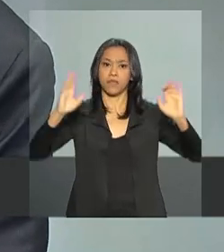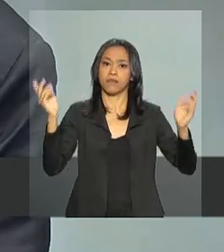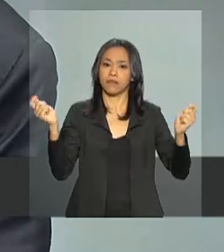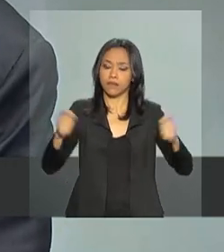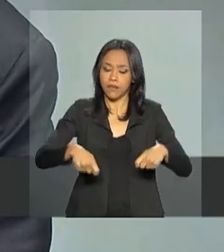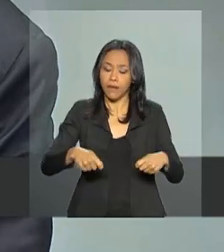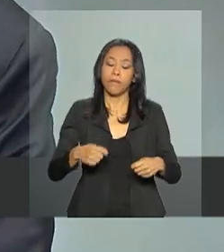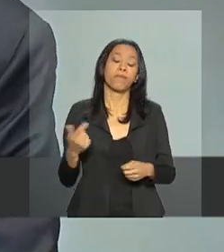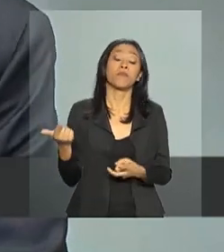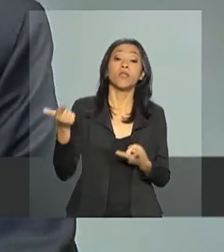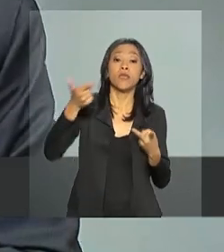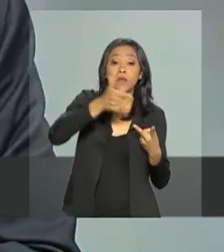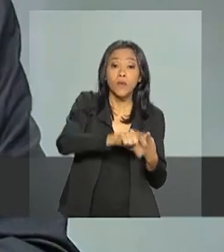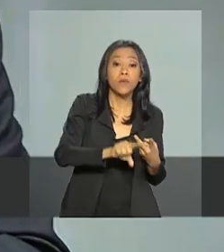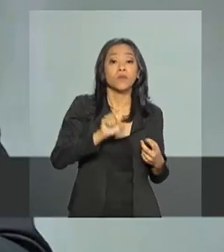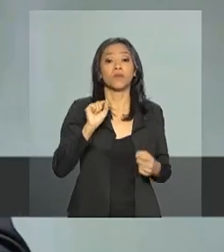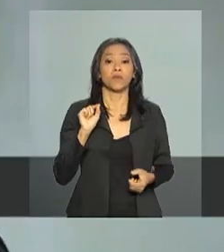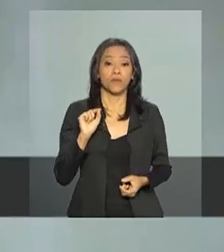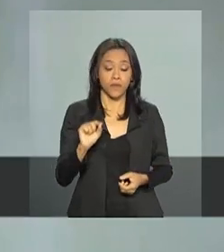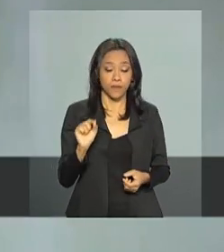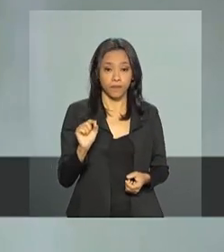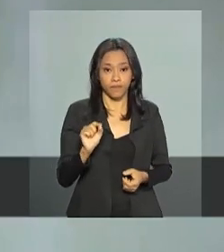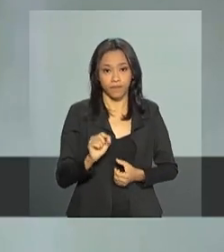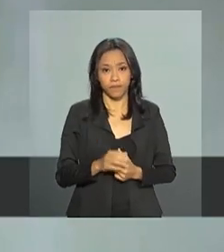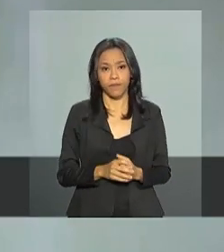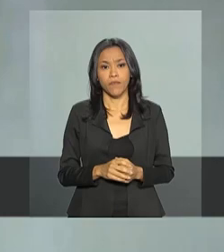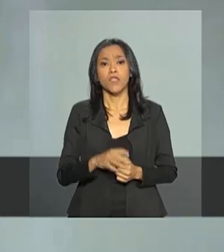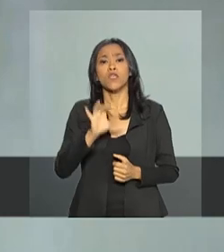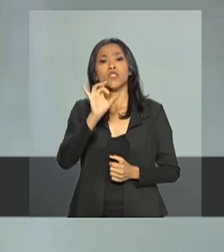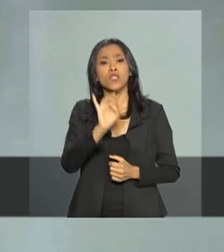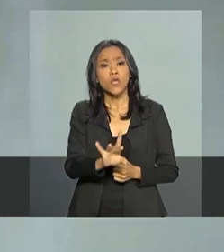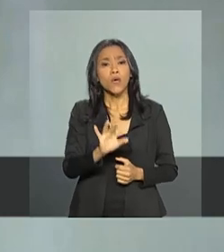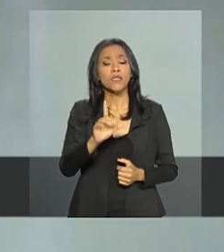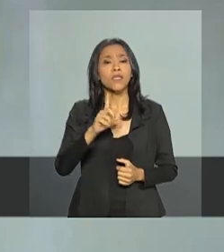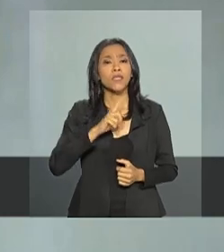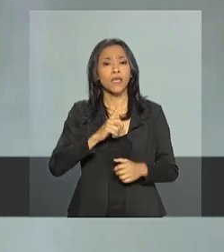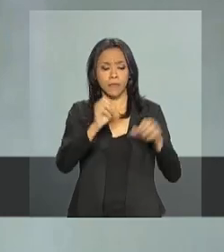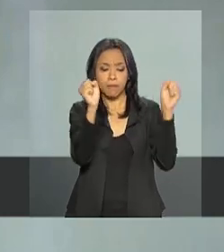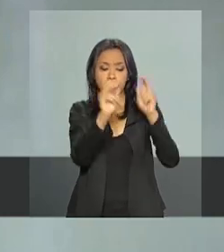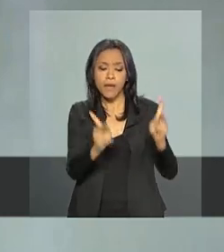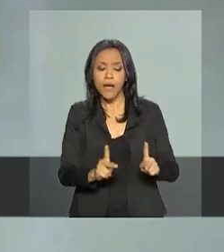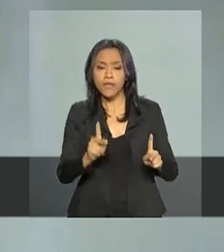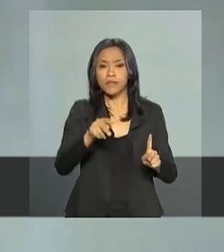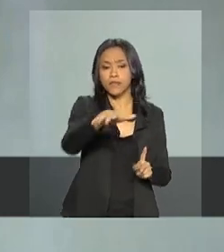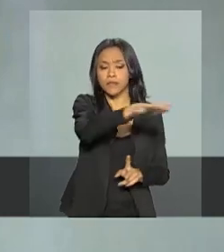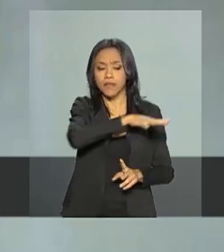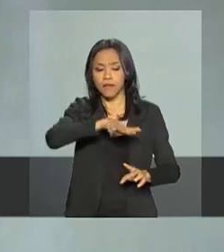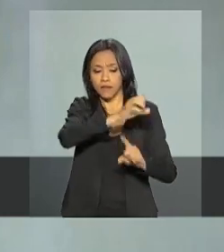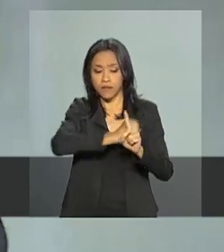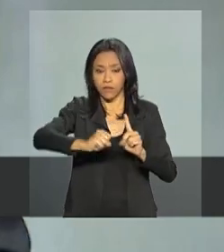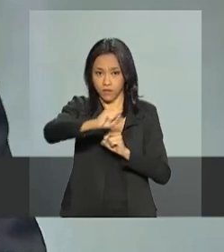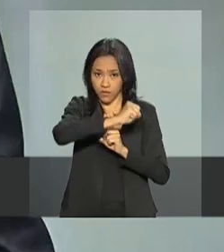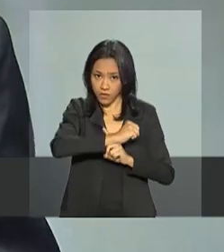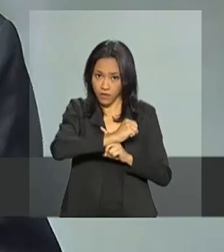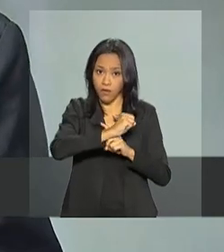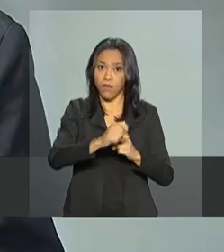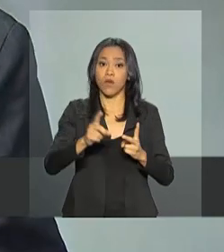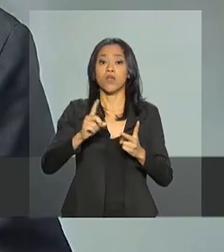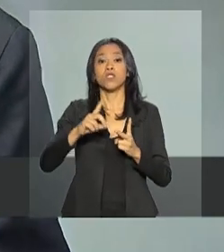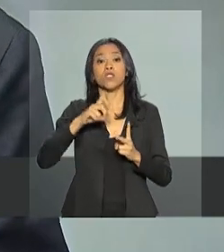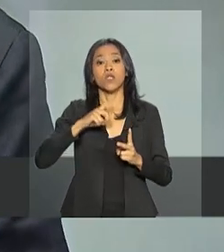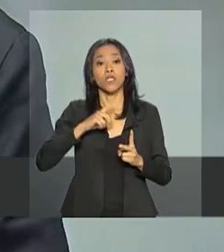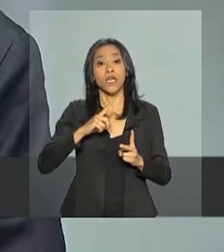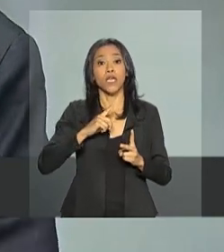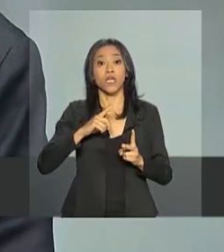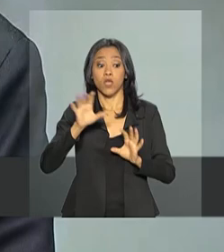mais absoluta de que só existe paz social, só existe ordem,